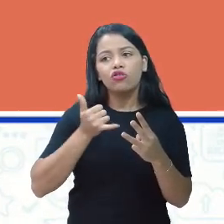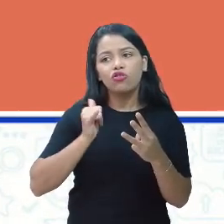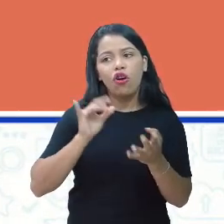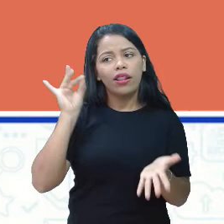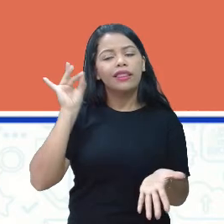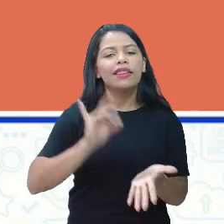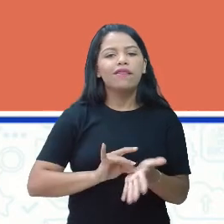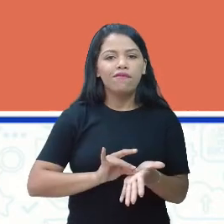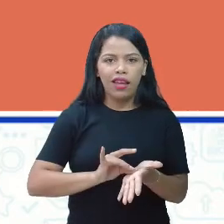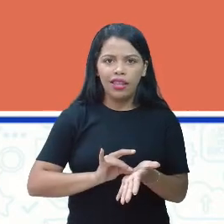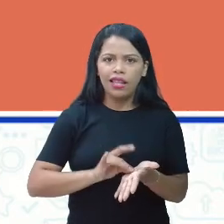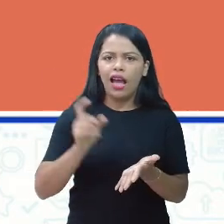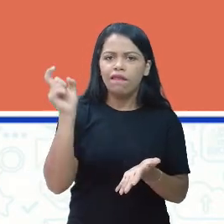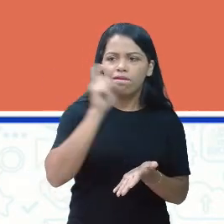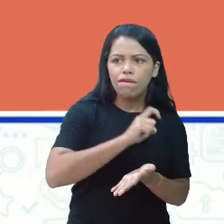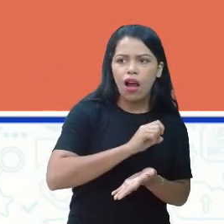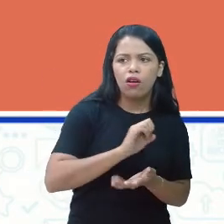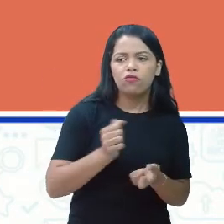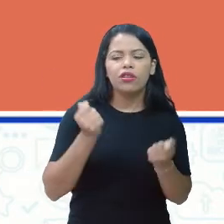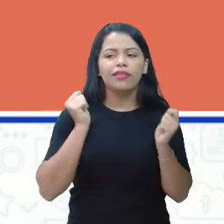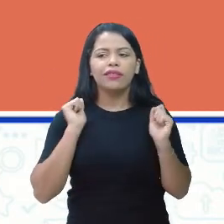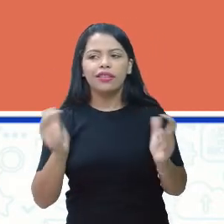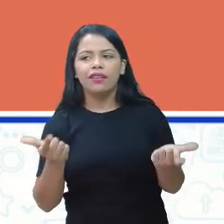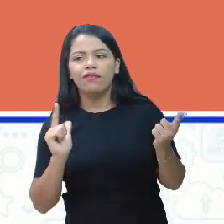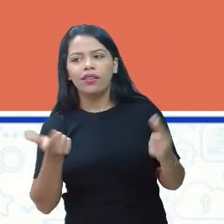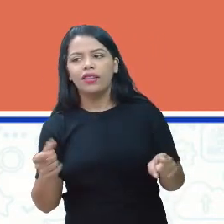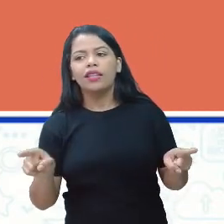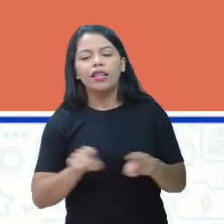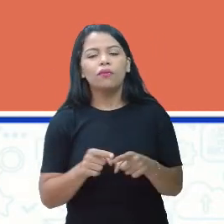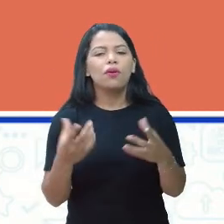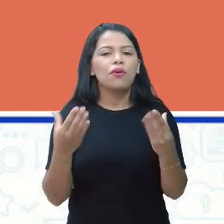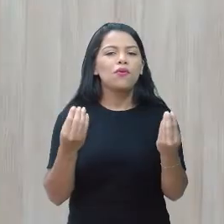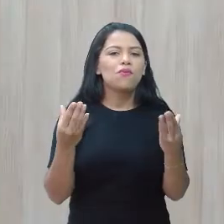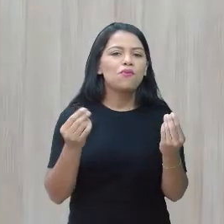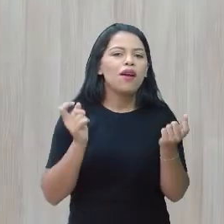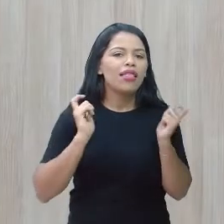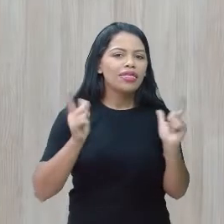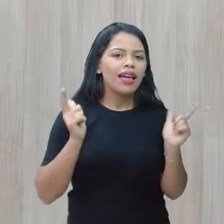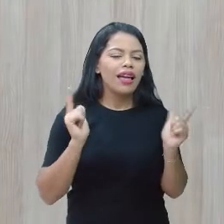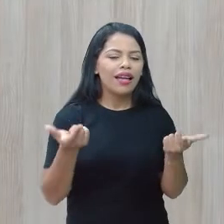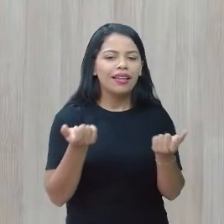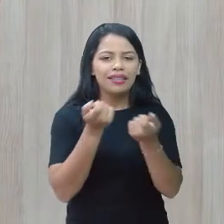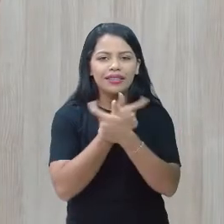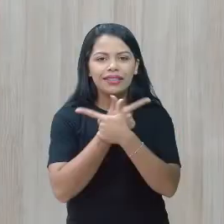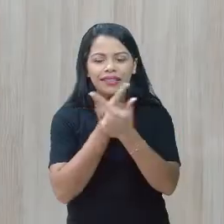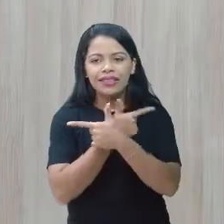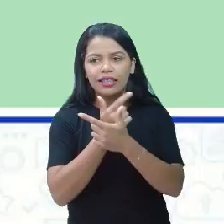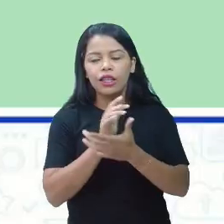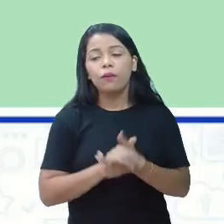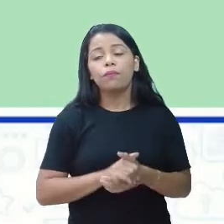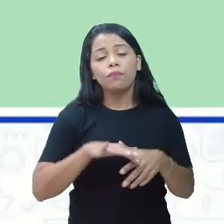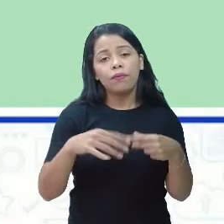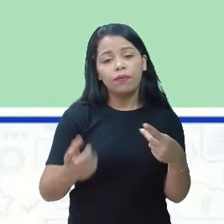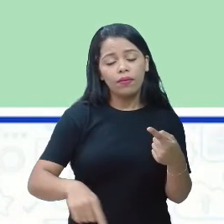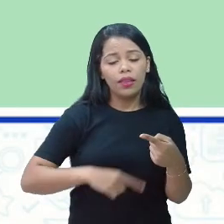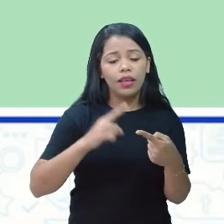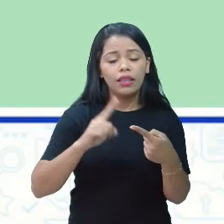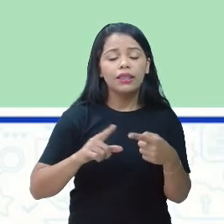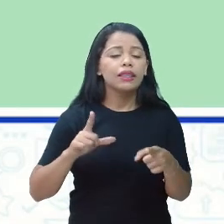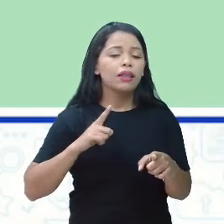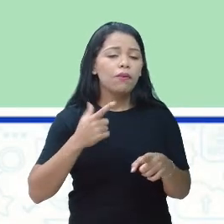fictícias, divertidas e com bastante descontração, né, pessoal? Linguagem coloquial